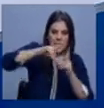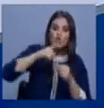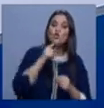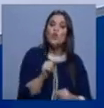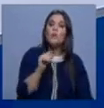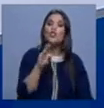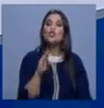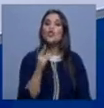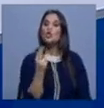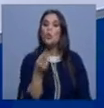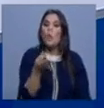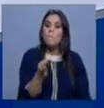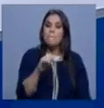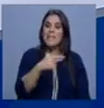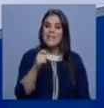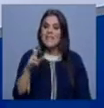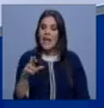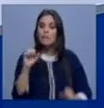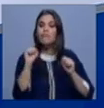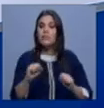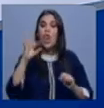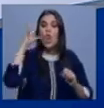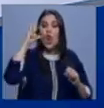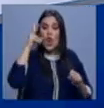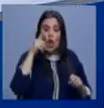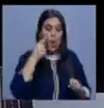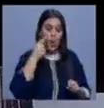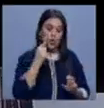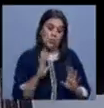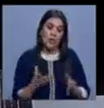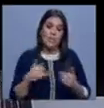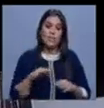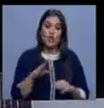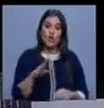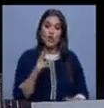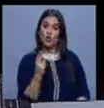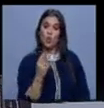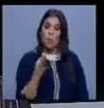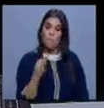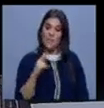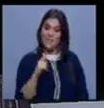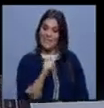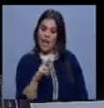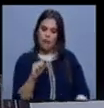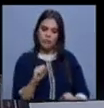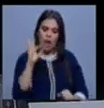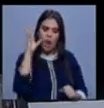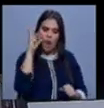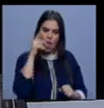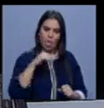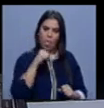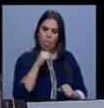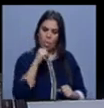seja, nós conhecemos o nosso Júpiter, o maior dos planetas do Sistema Solar, mas estes Júpiter quentes, geralmente, são planetas